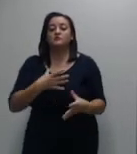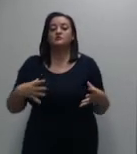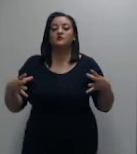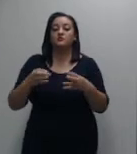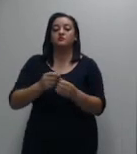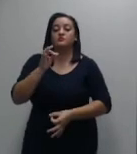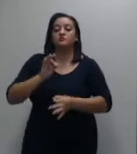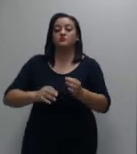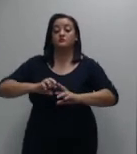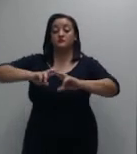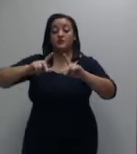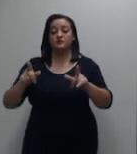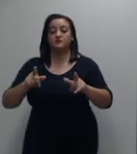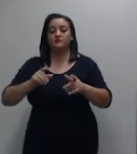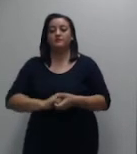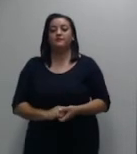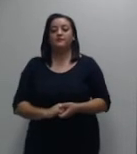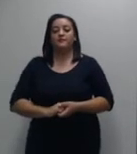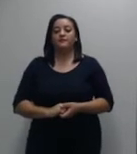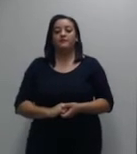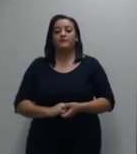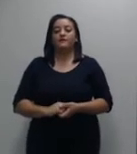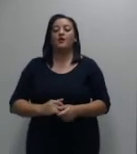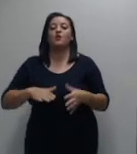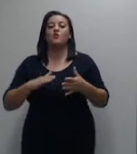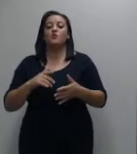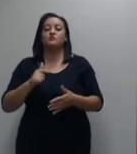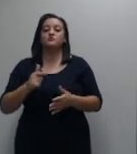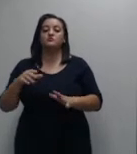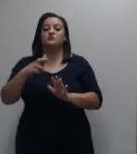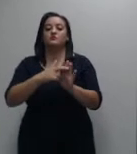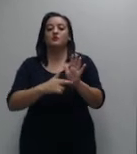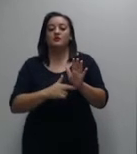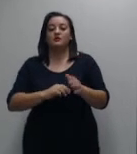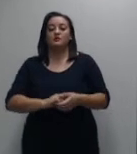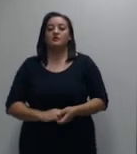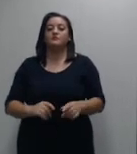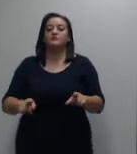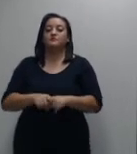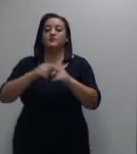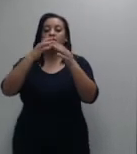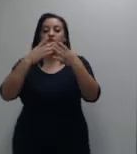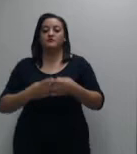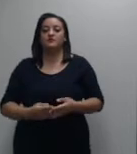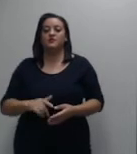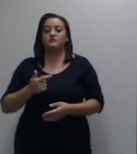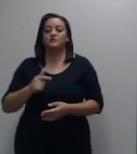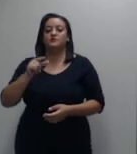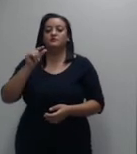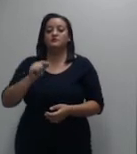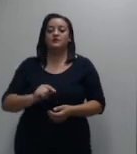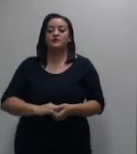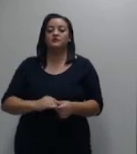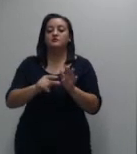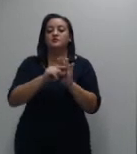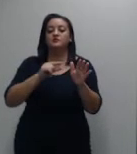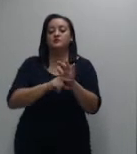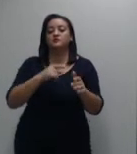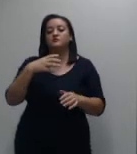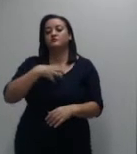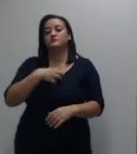jurídica divergente quando o outro segundo paradigma ele transcreve dois pequenos trechos de forma